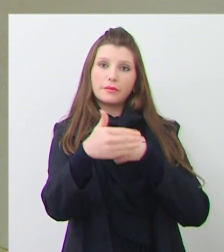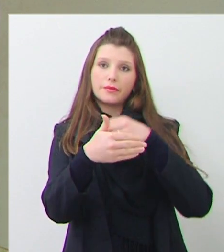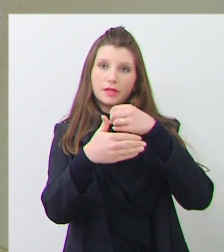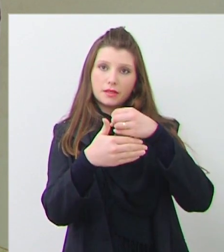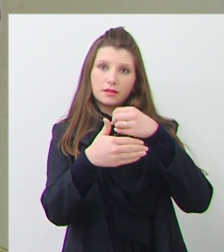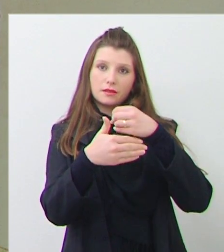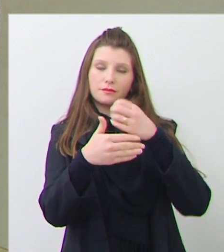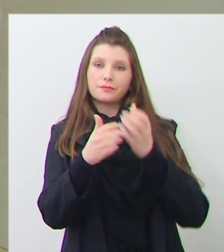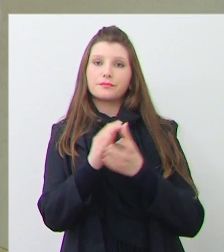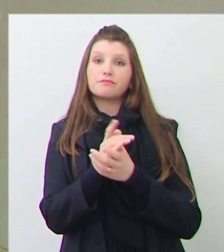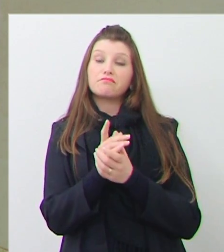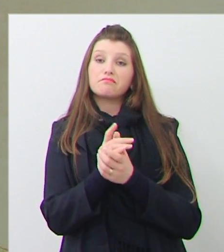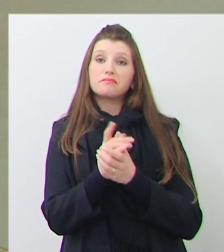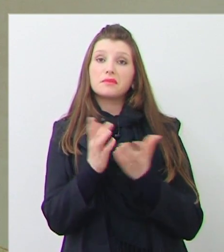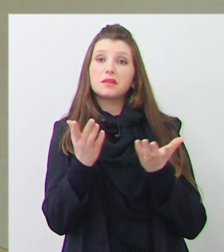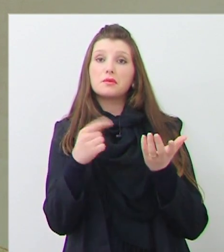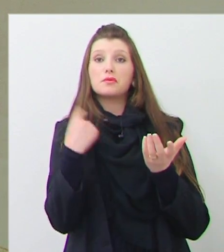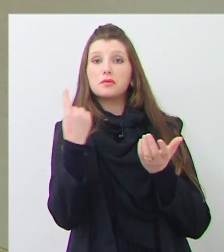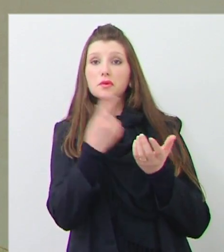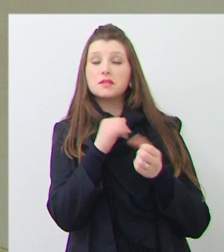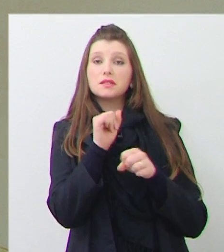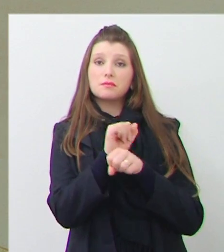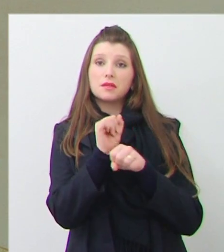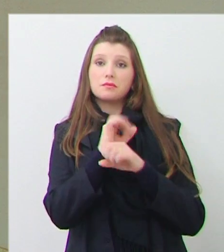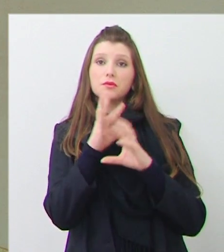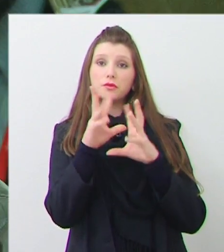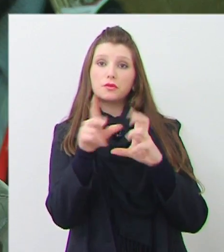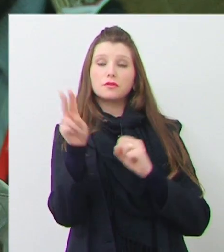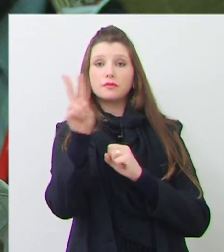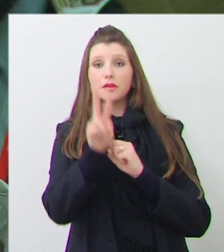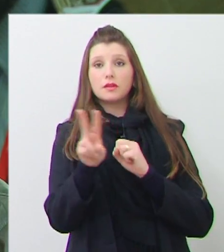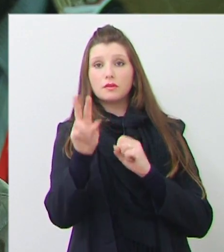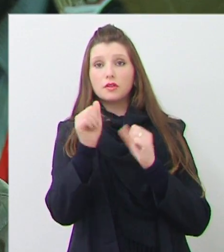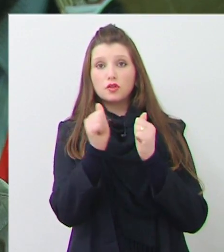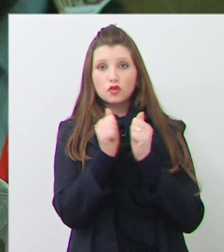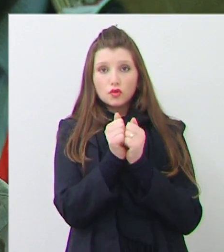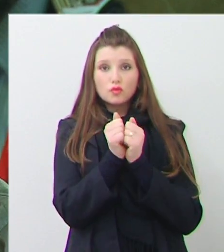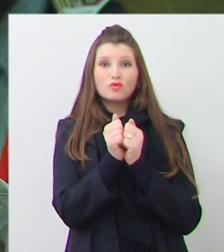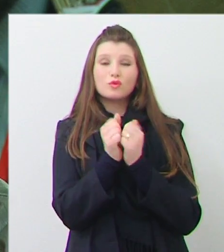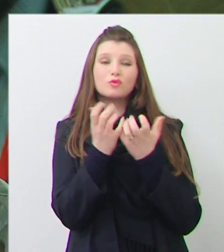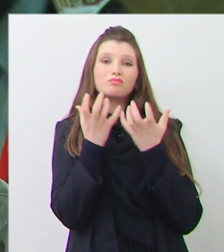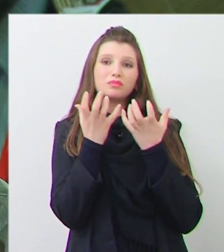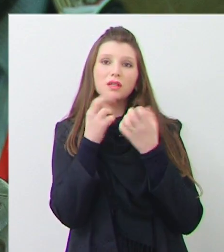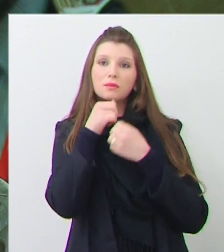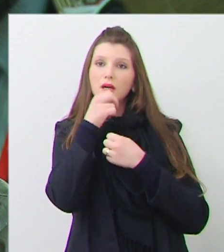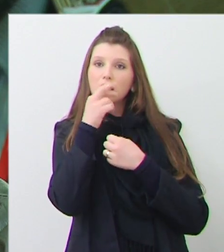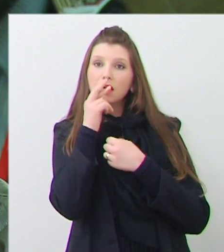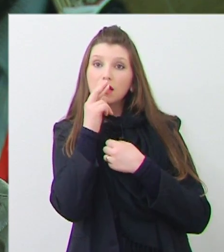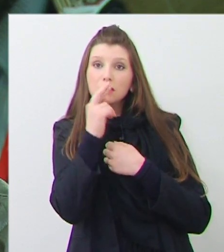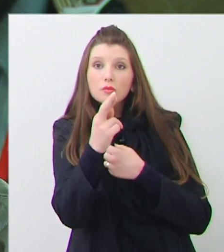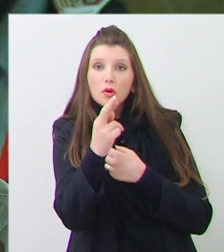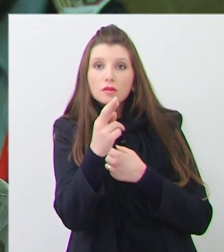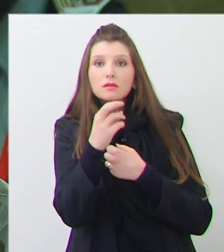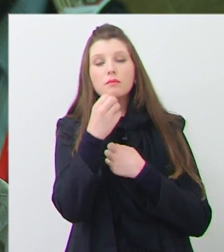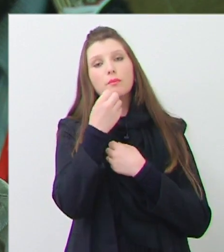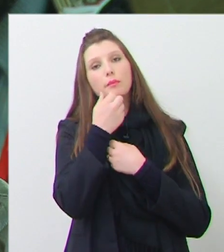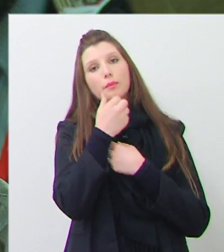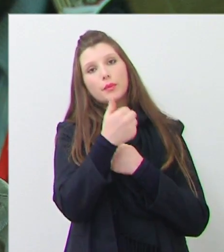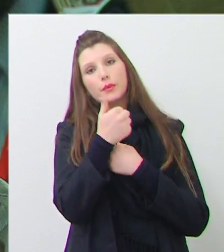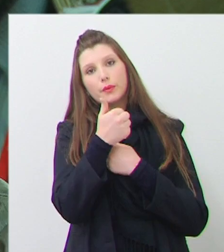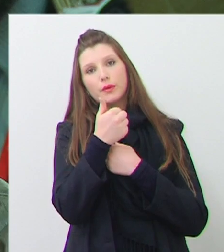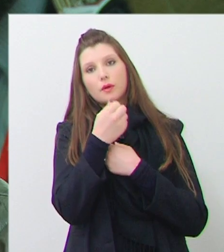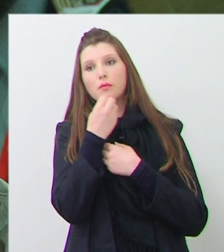esperamos que todos os vereadores juntos buscamos uma resposta positiva e que tenhamos